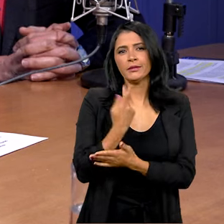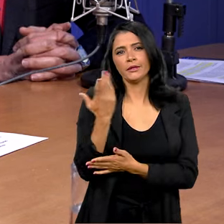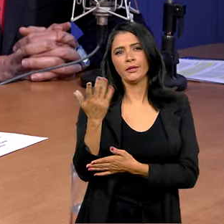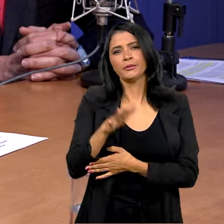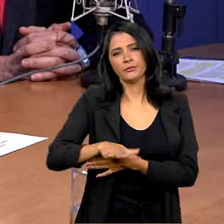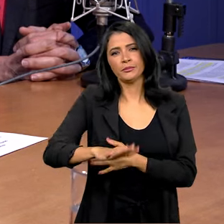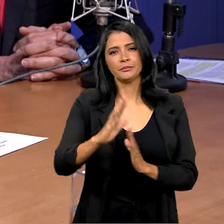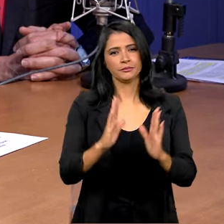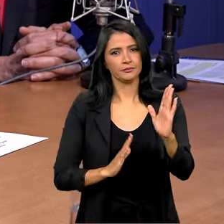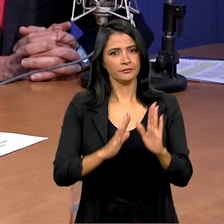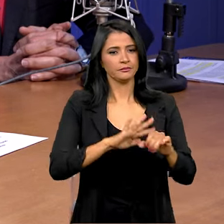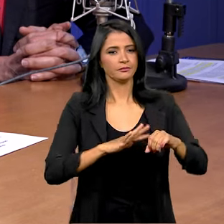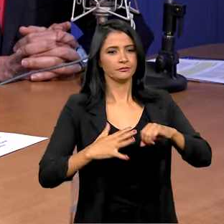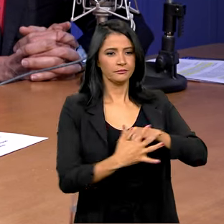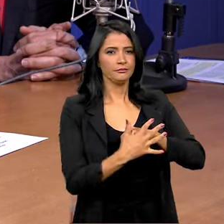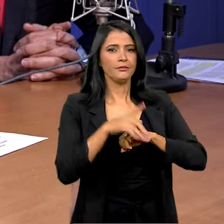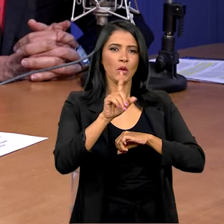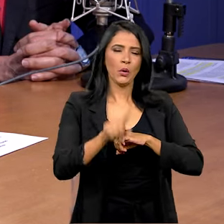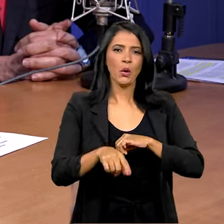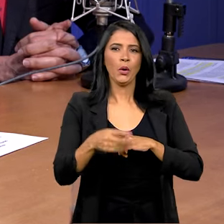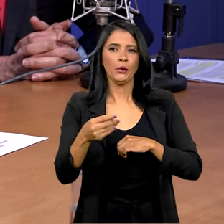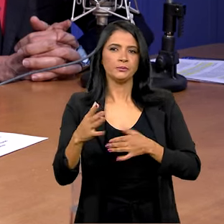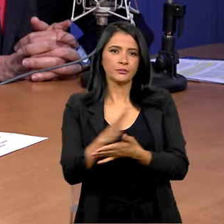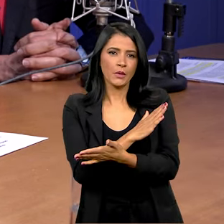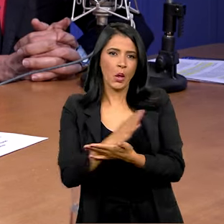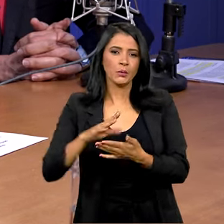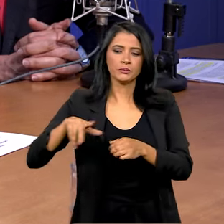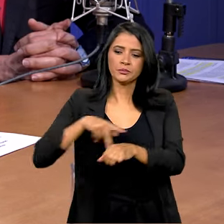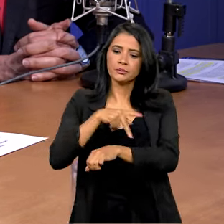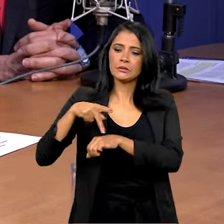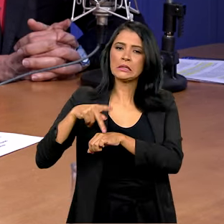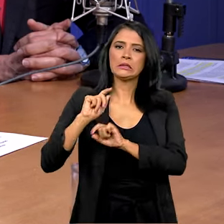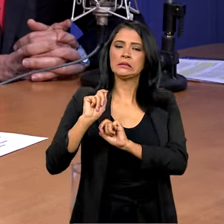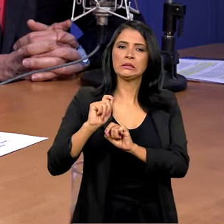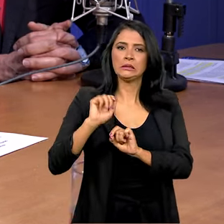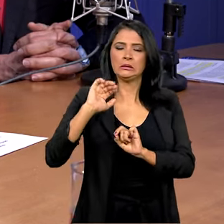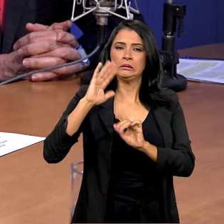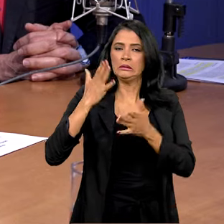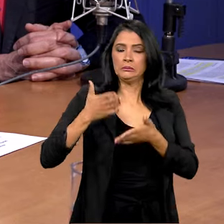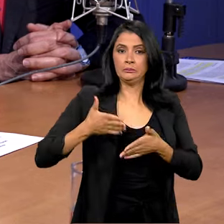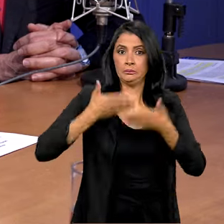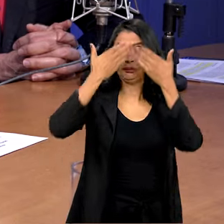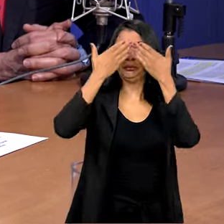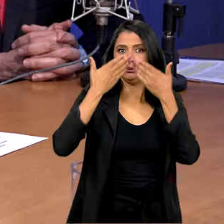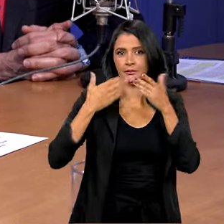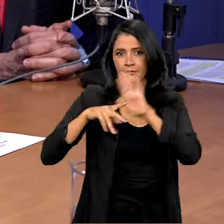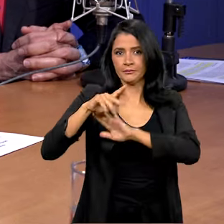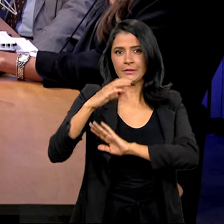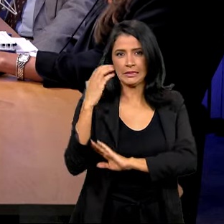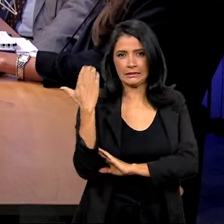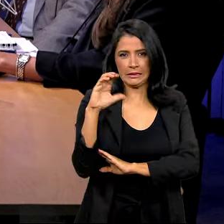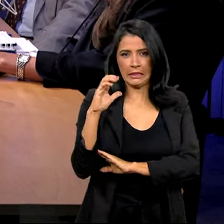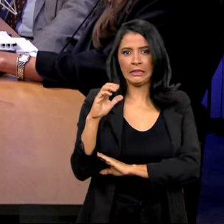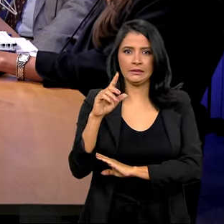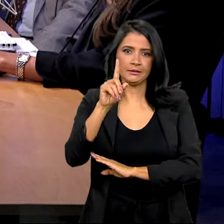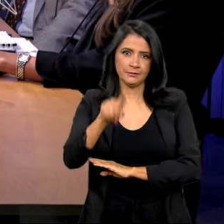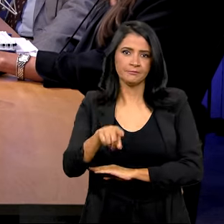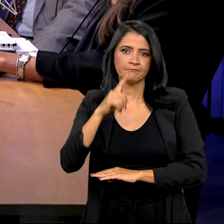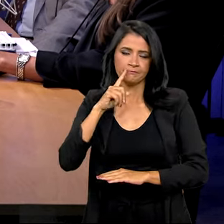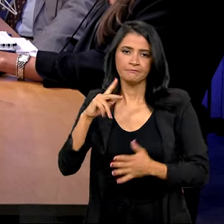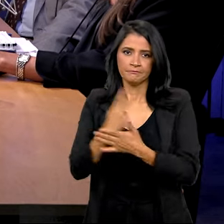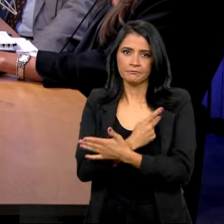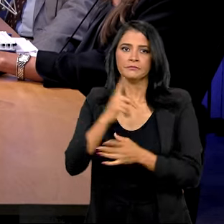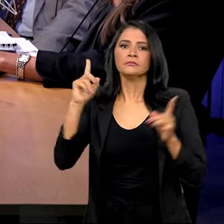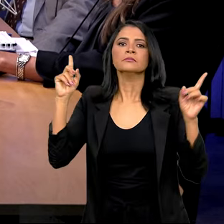Especialmente na pandemia né com o posicionamento de alguns países de negação da ciência inclusive né foi